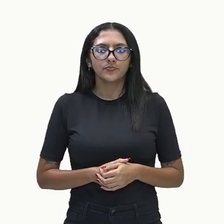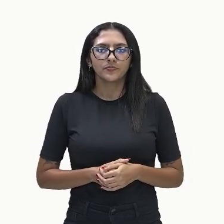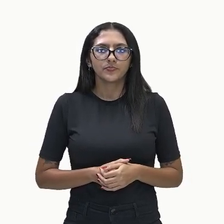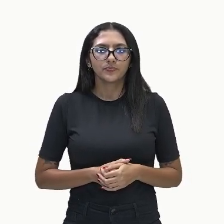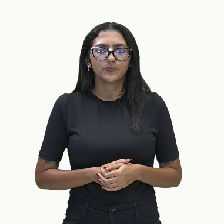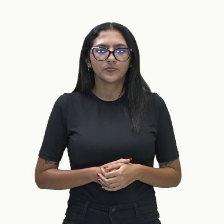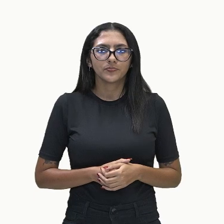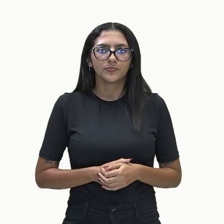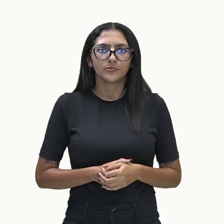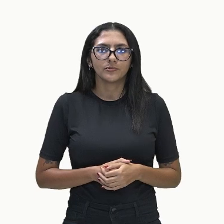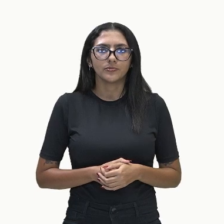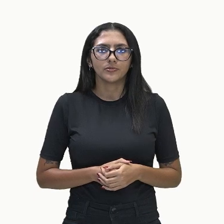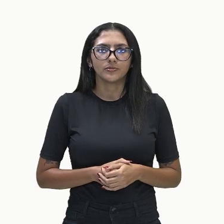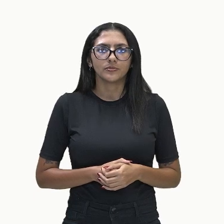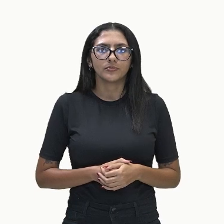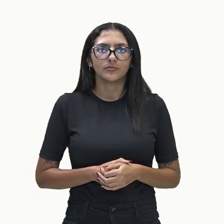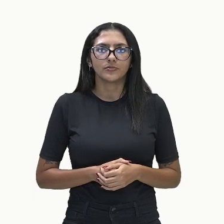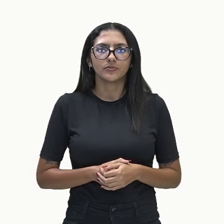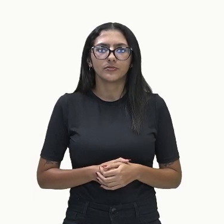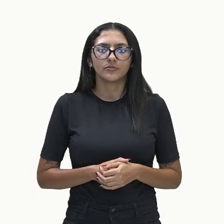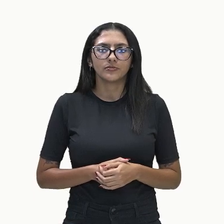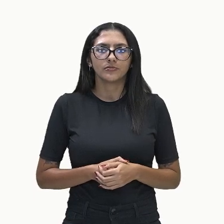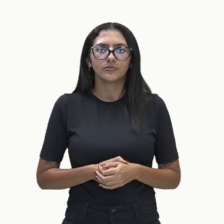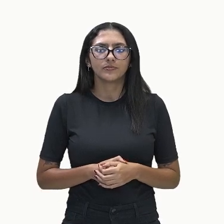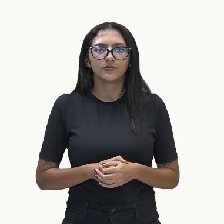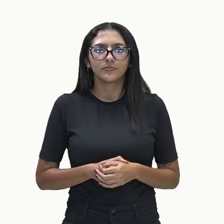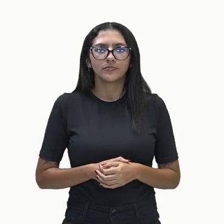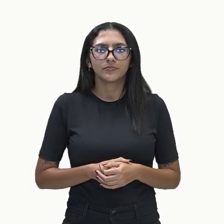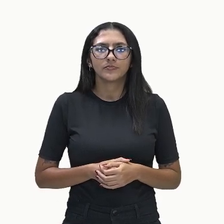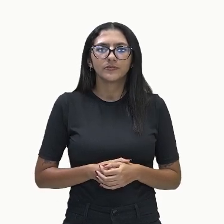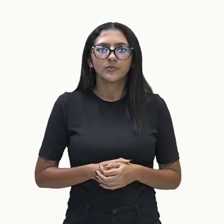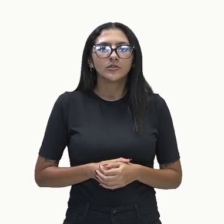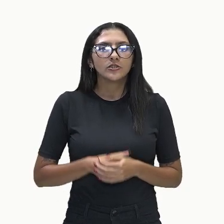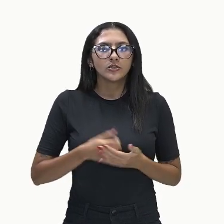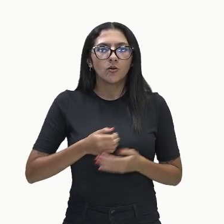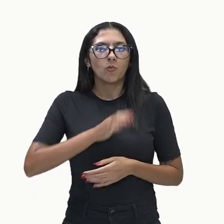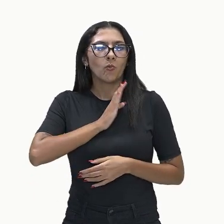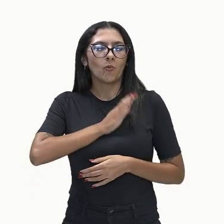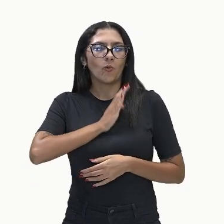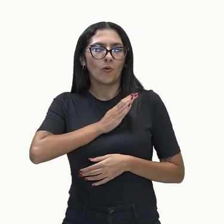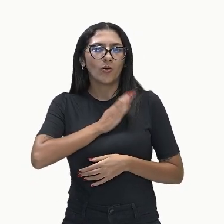deixa eu apagar. O nosso coração, ele é dividido em